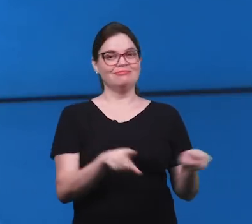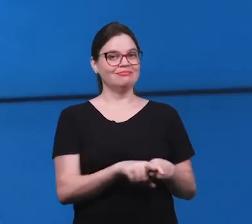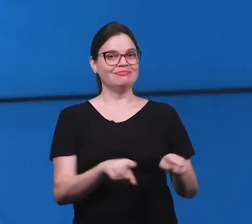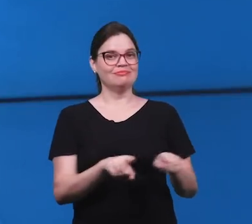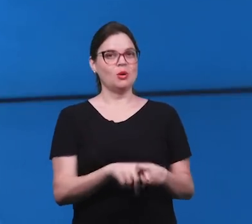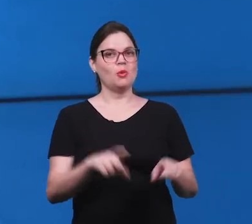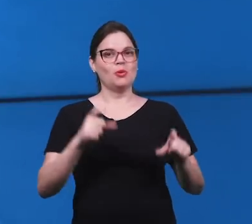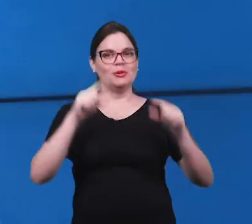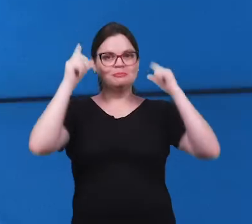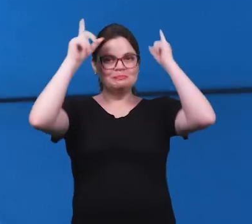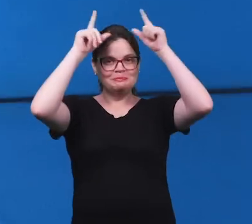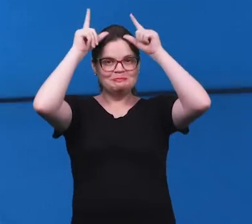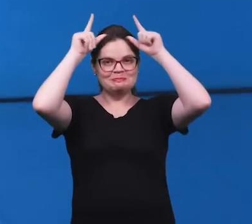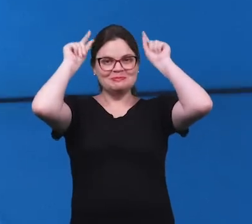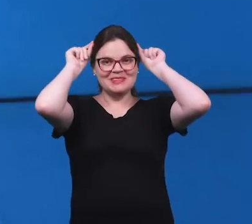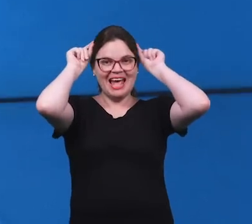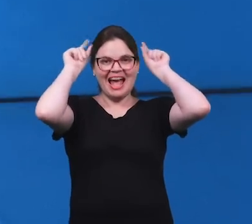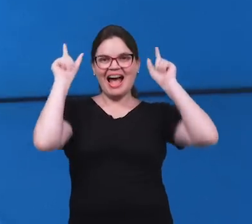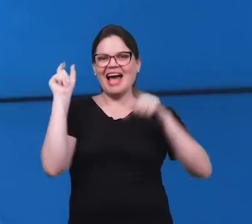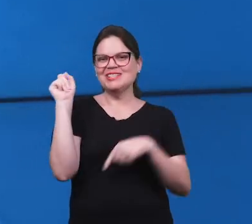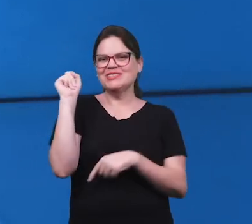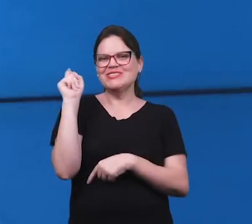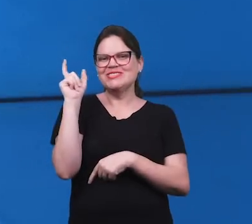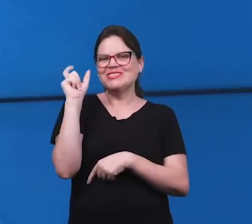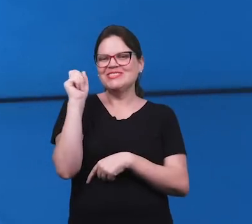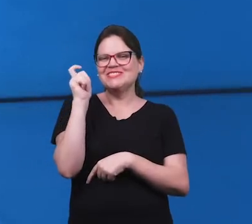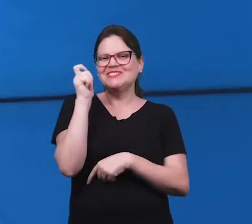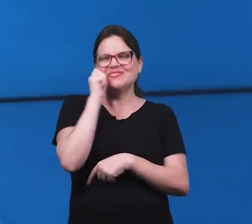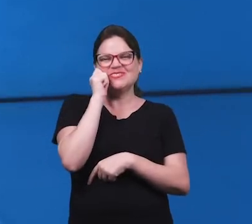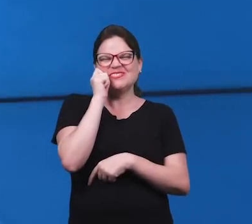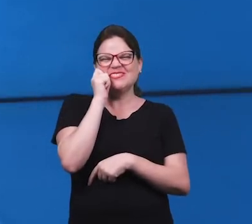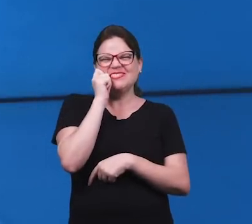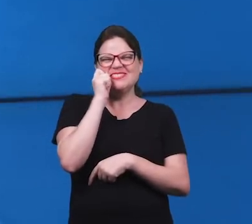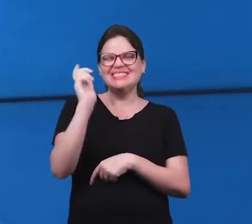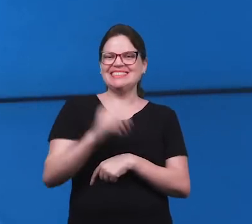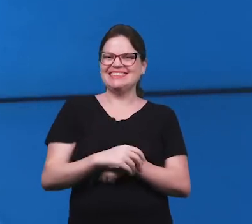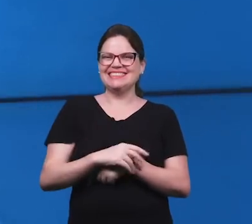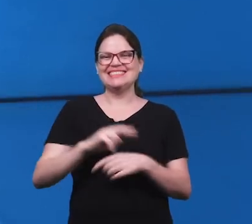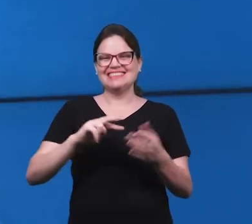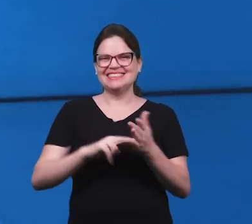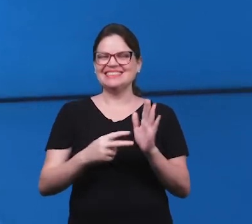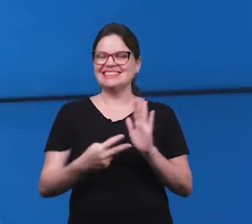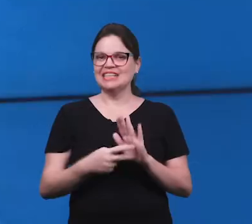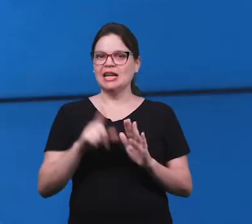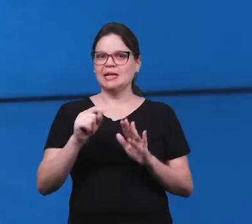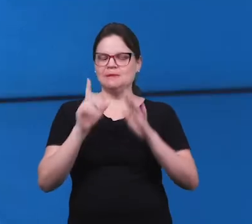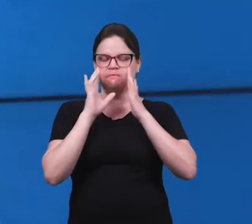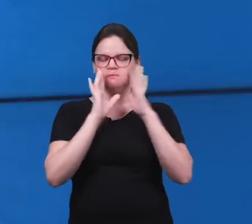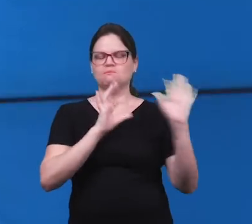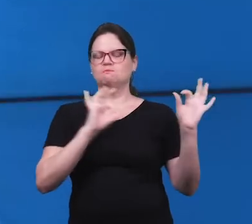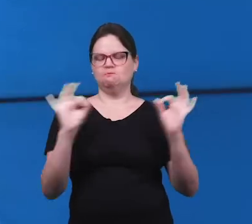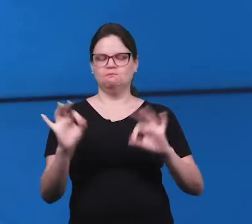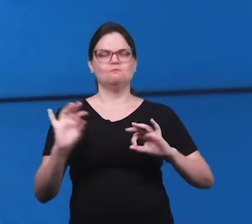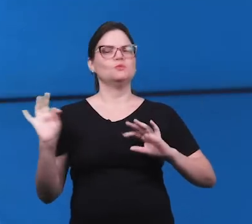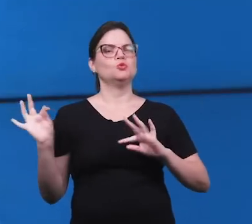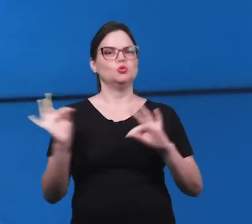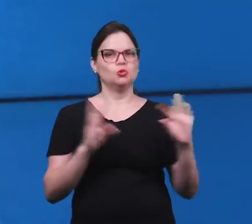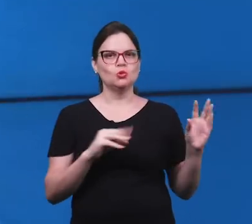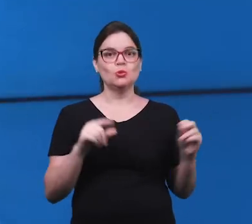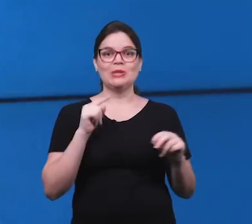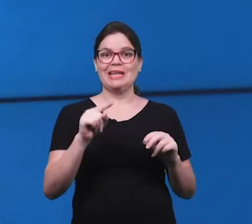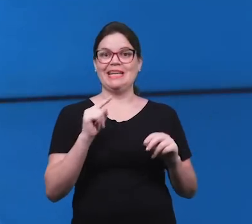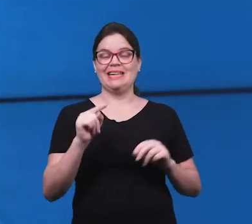bonito também o lacinho azul na cabeça ali, né? Então, significando exatamente isso. E ela acompanhou atentamente na